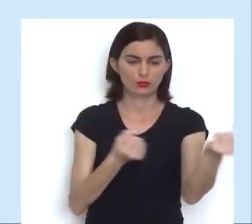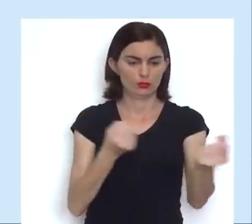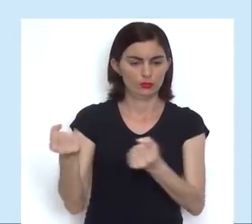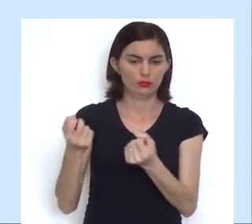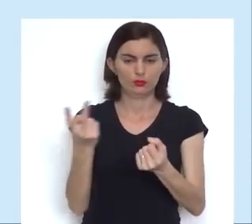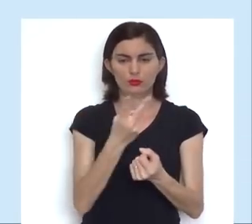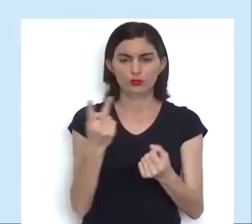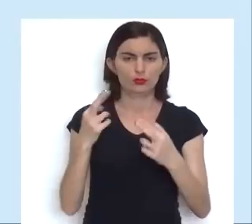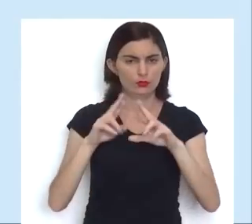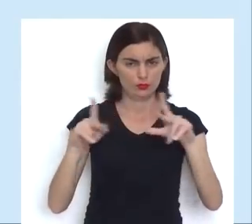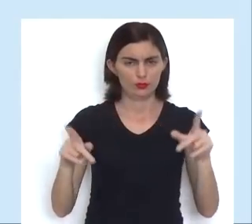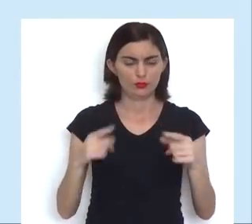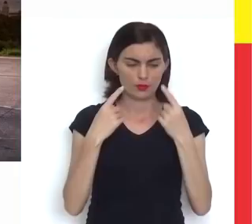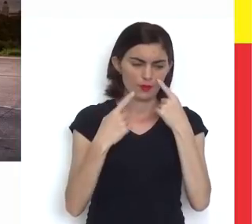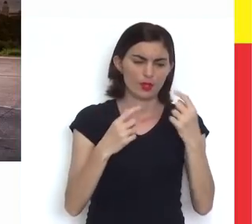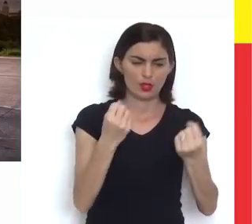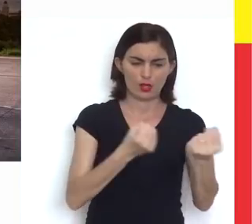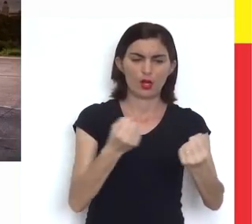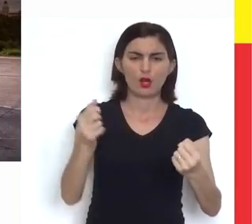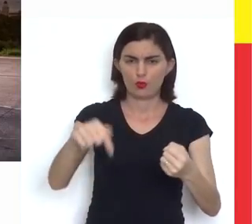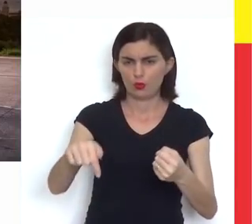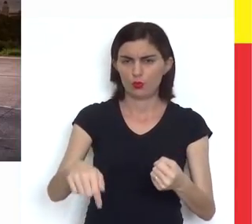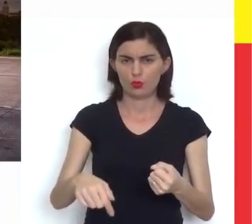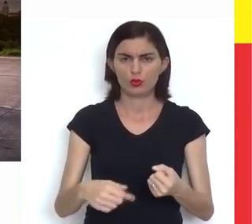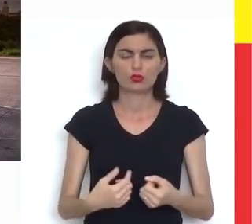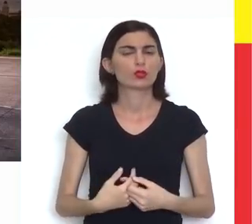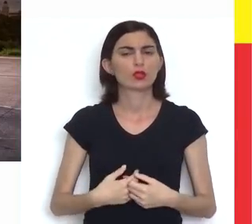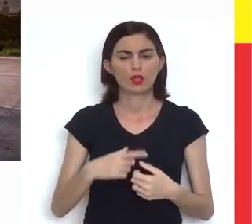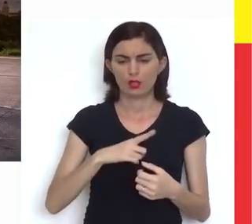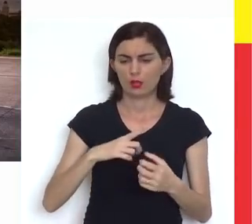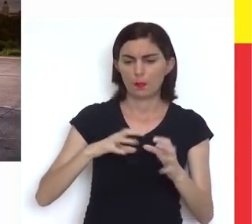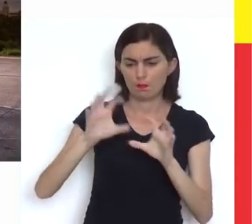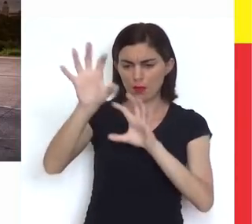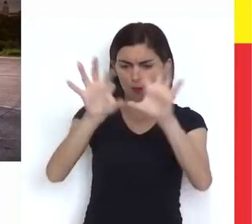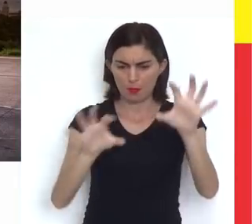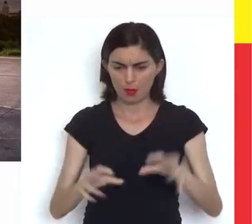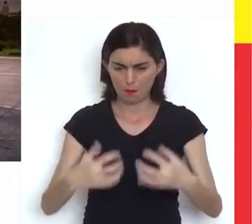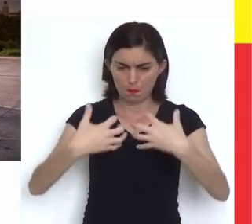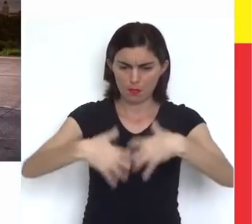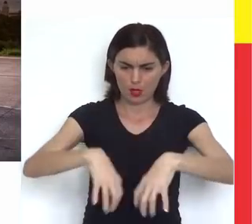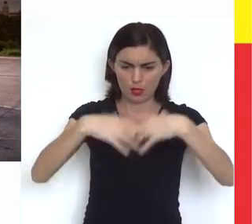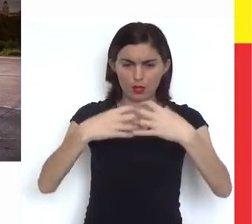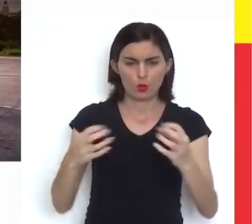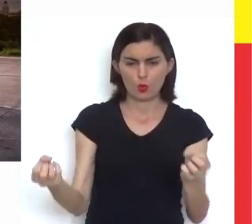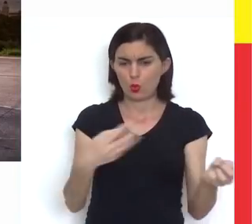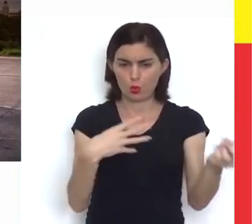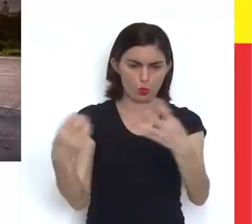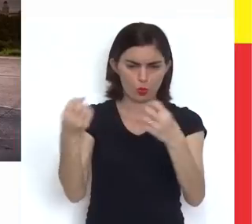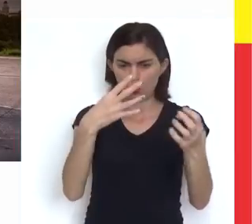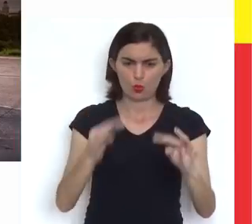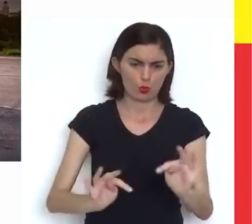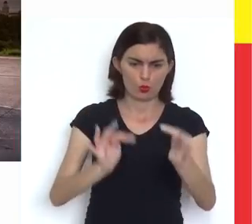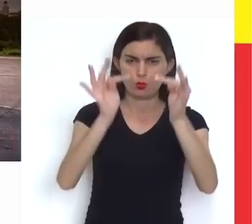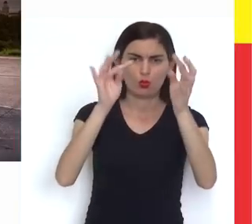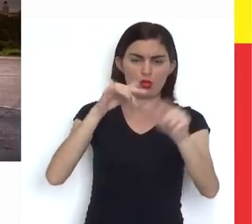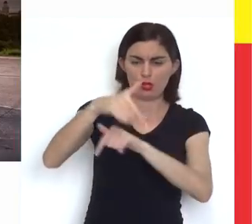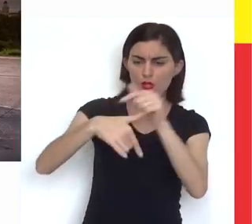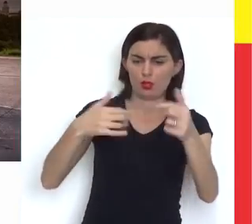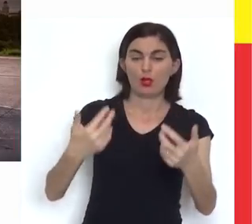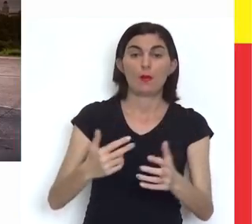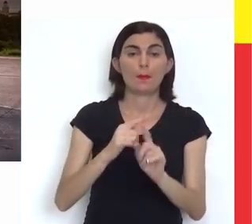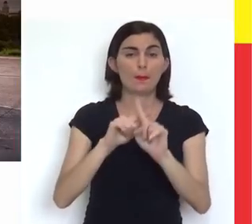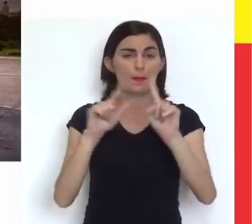Então, quando a gente observa esse carro mais atual, nós vemos que existe uma mecânica, uma engenharia mais sofisticada, um negócio mais